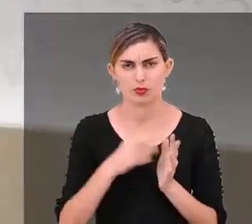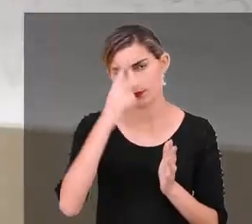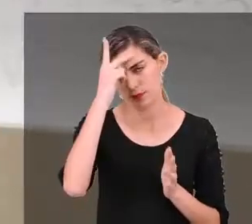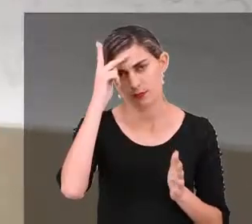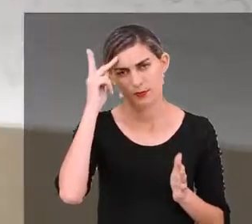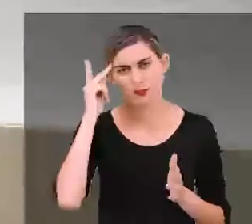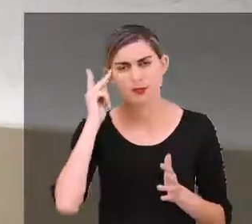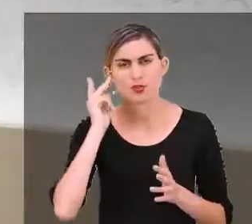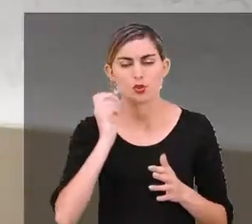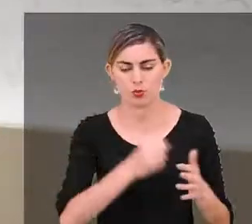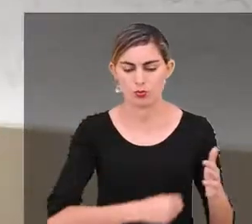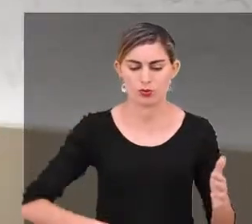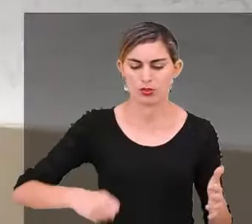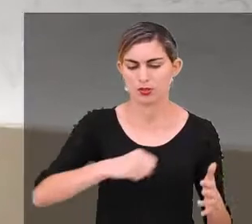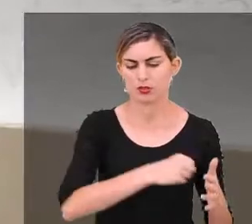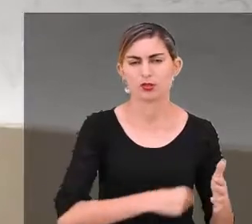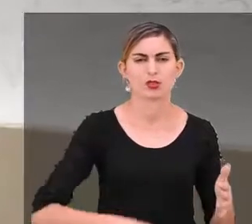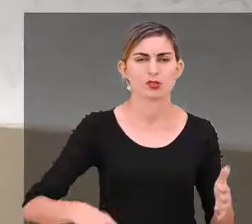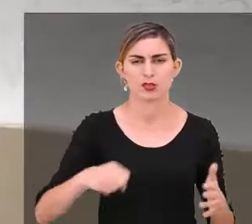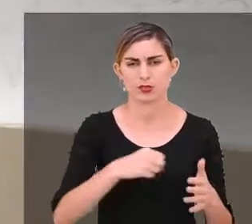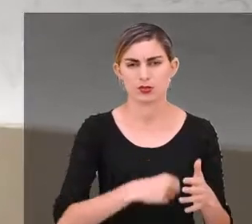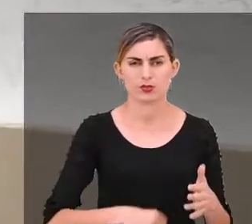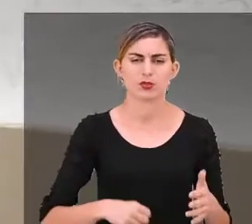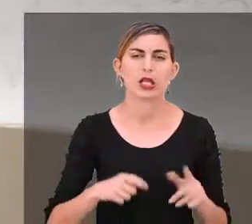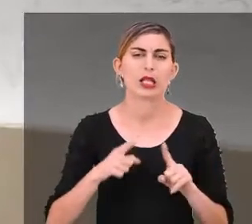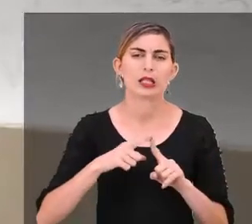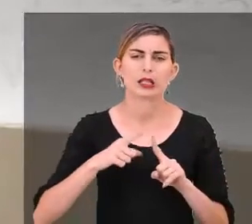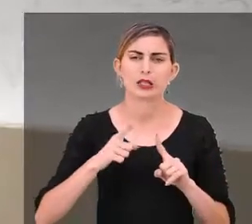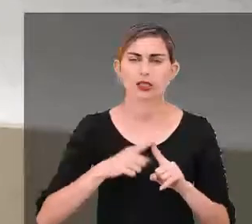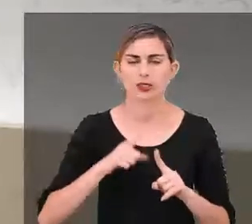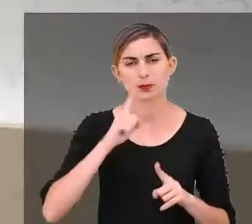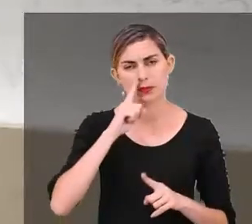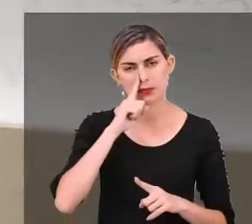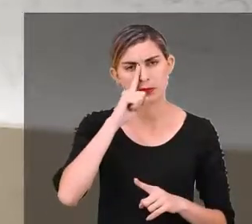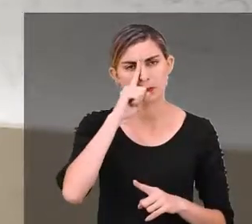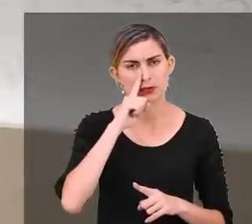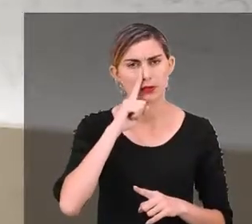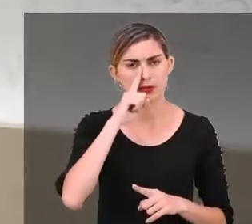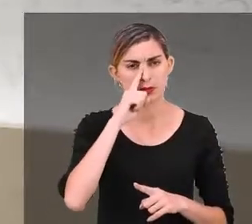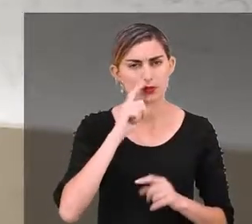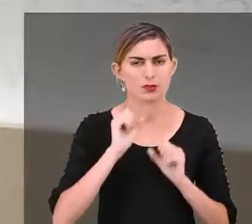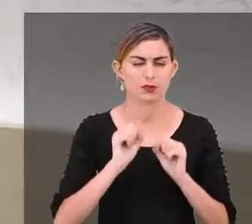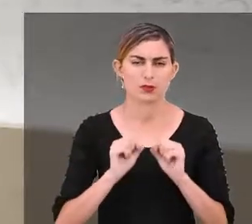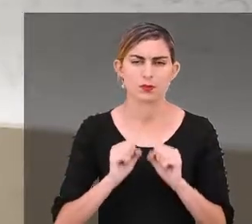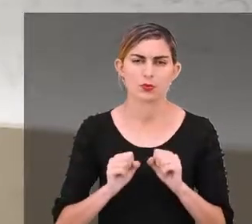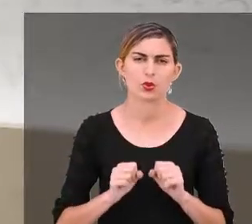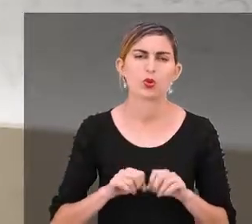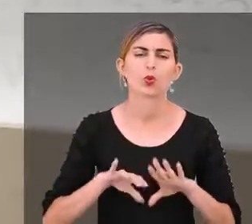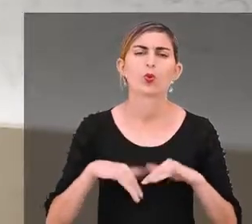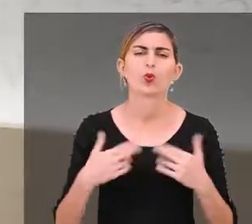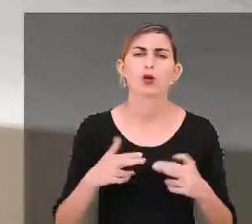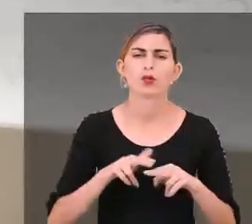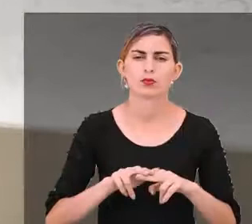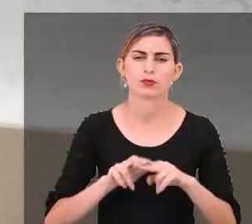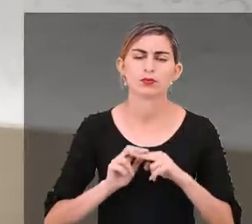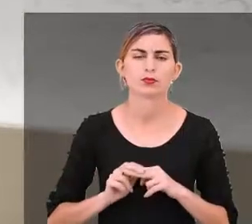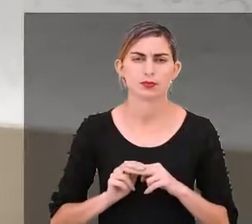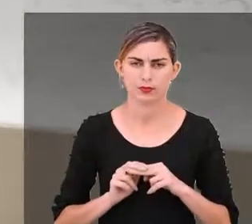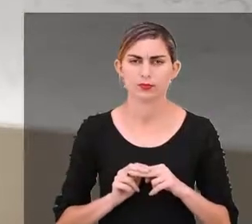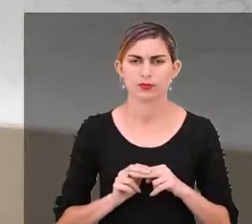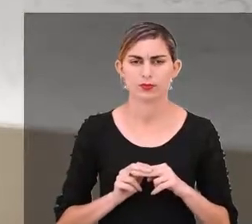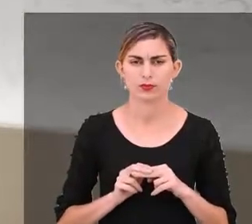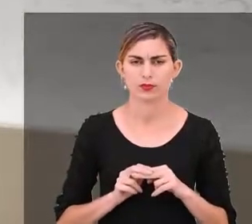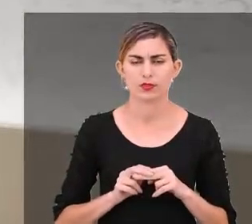dessa pessoa é um cozinheiro. Vamos ver a que tipo de risco eles pode estar exposto, o que